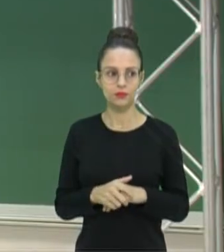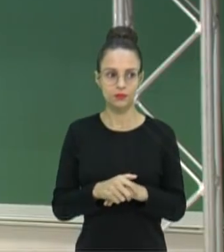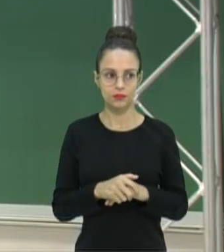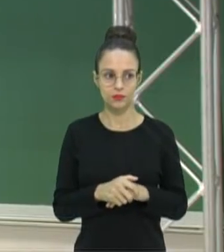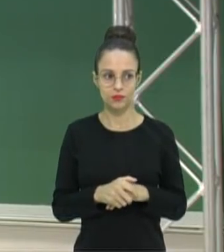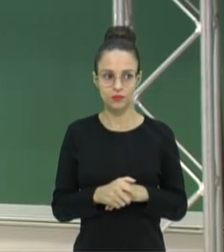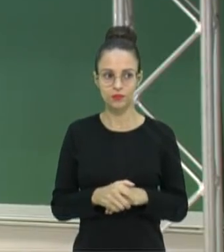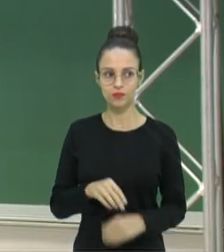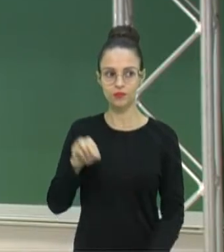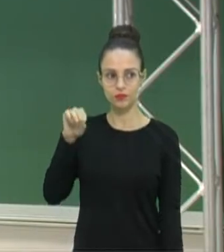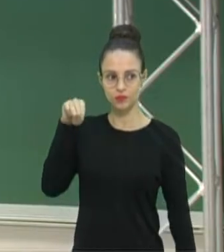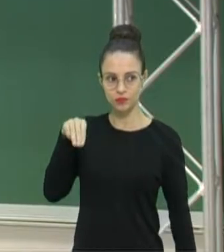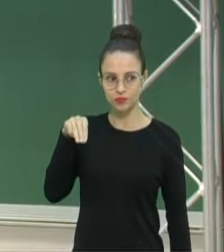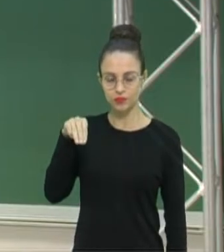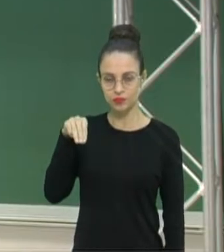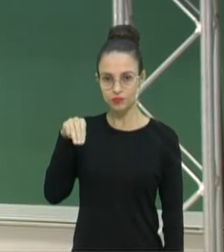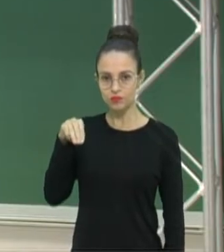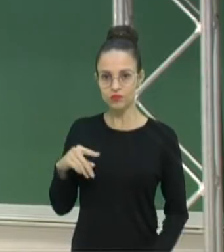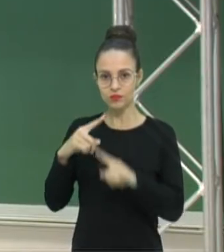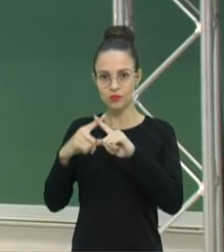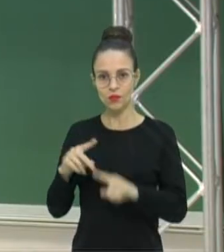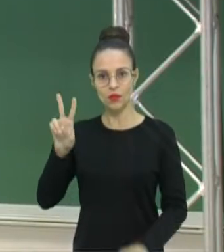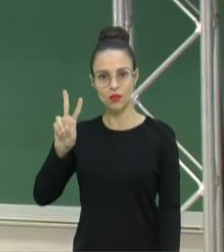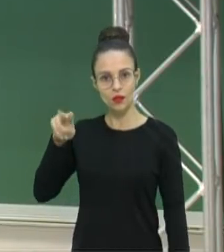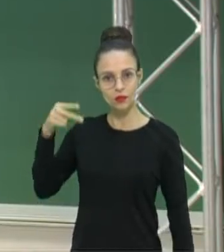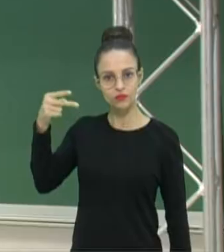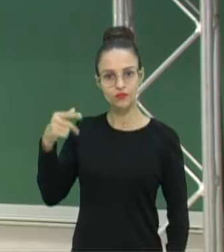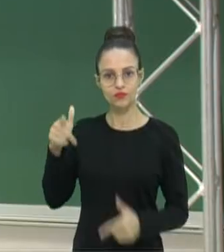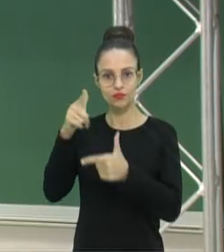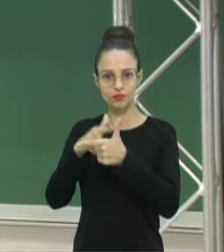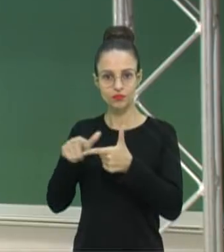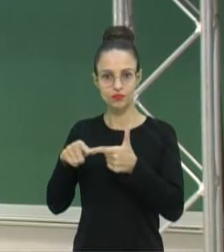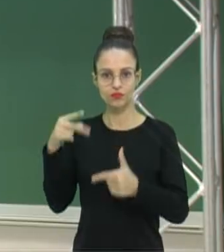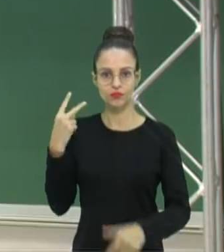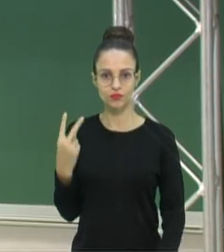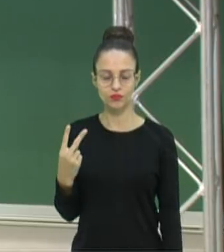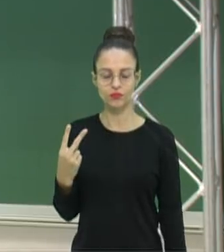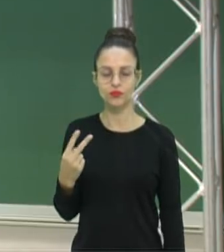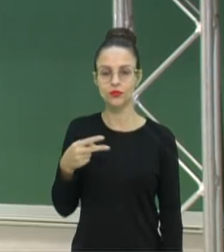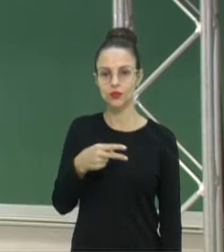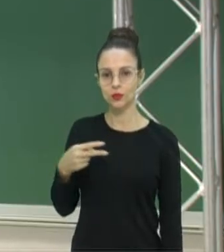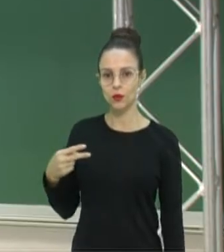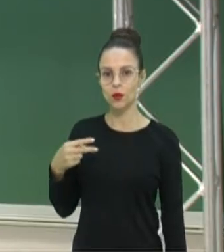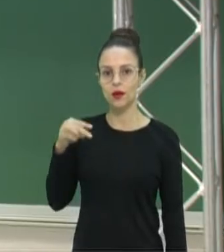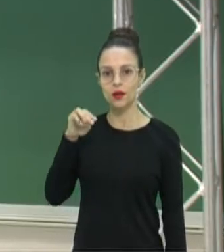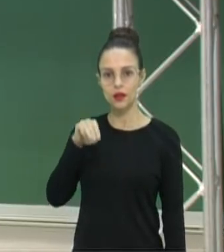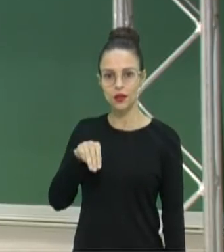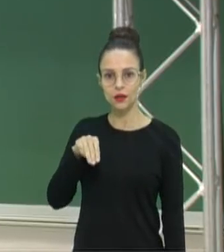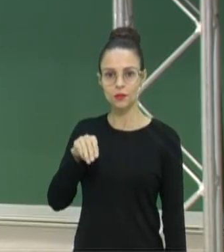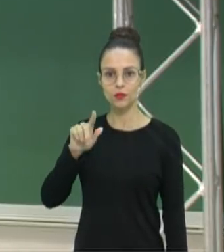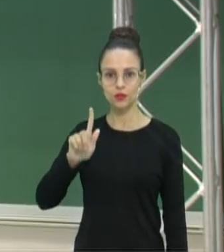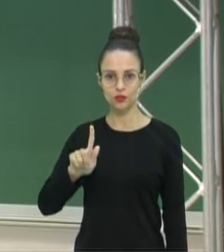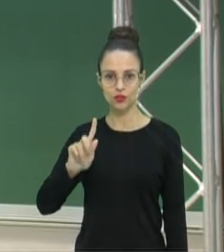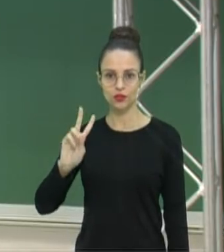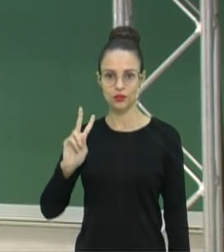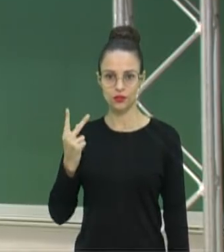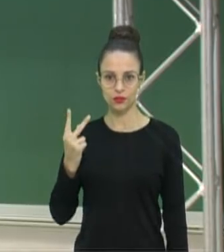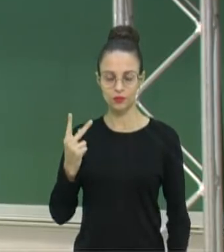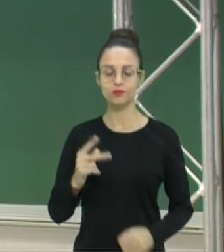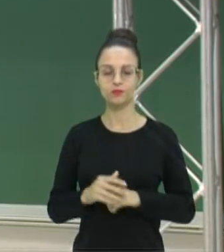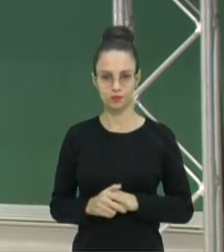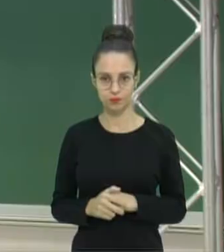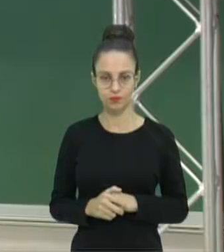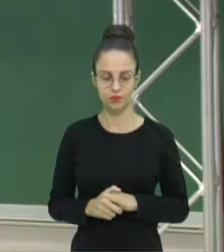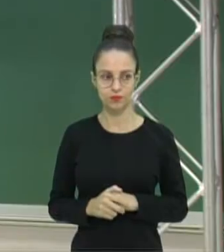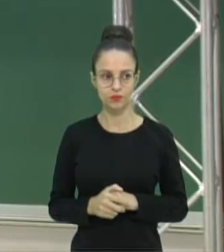ter m vezes v ao quadrado sobre 2 vai ser igual a mgh,